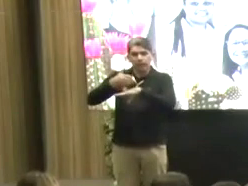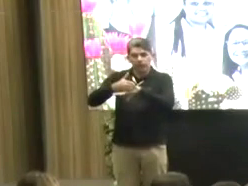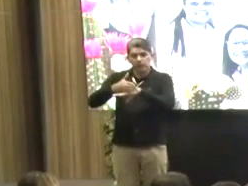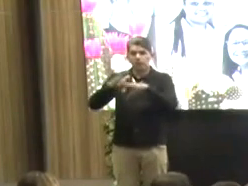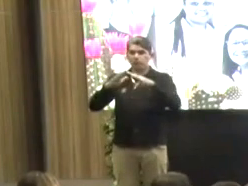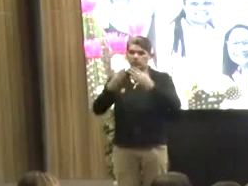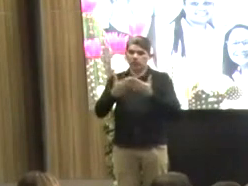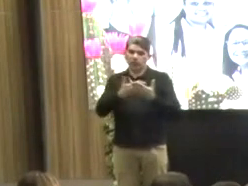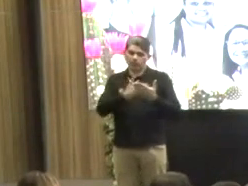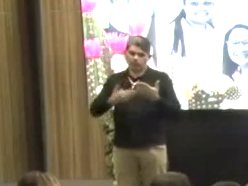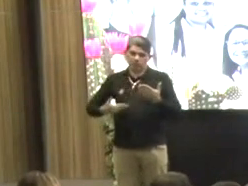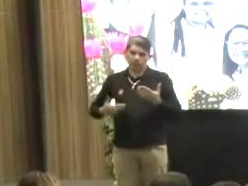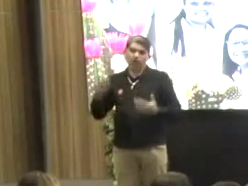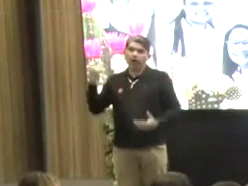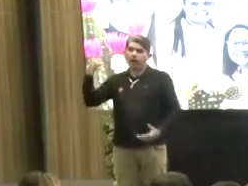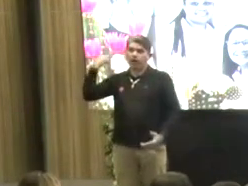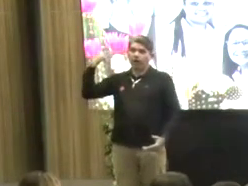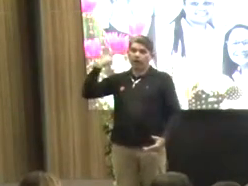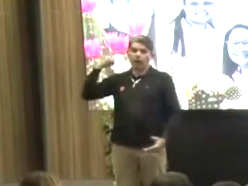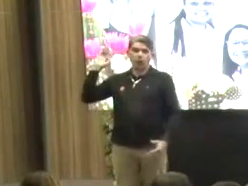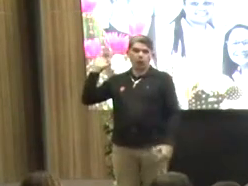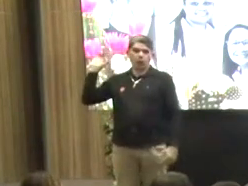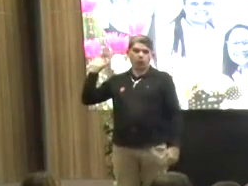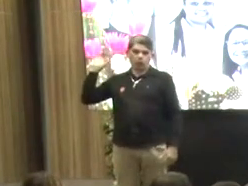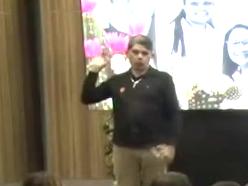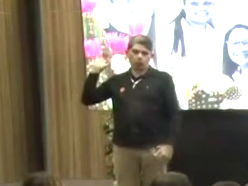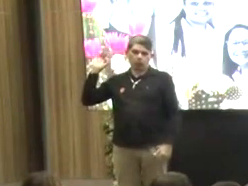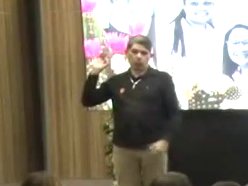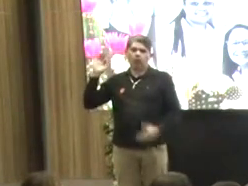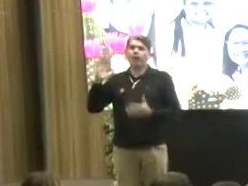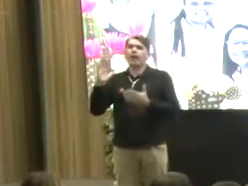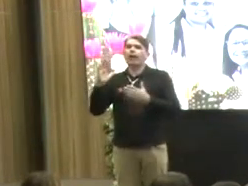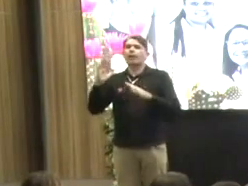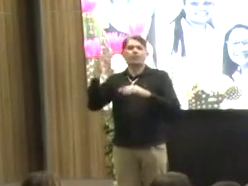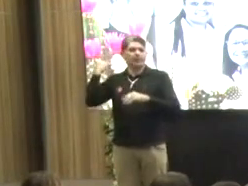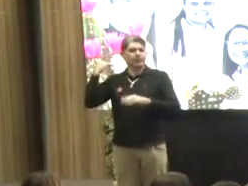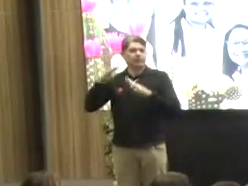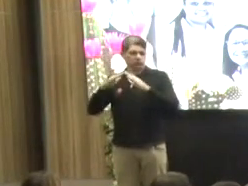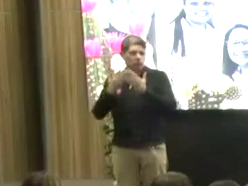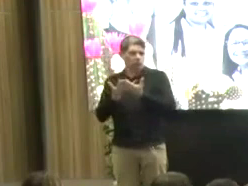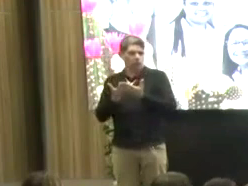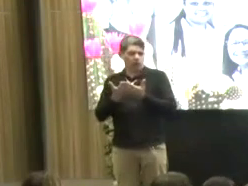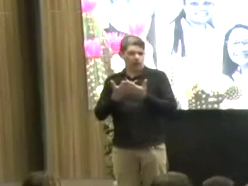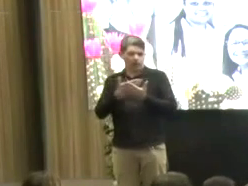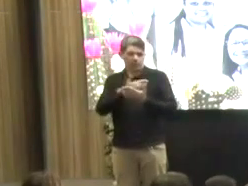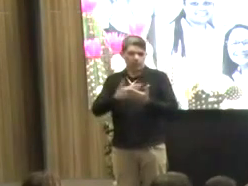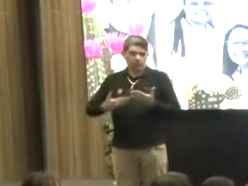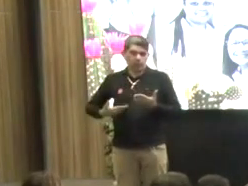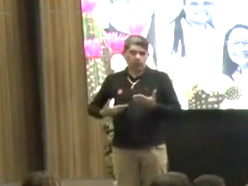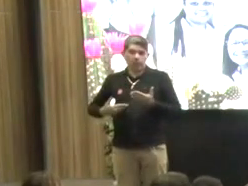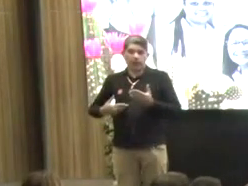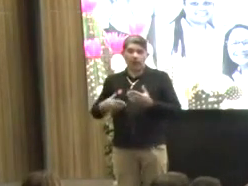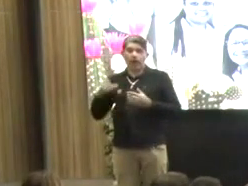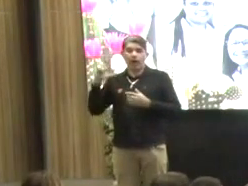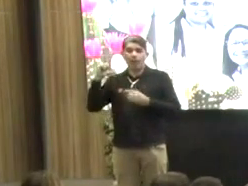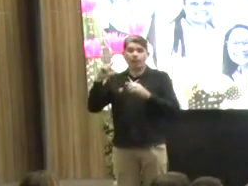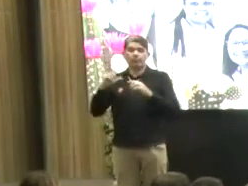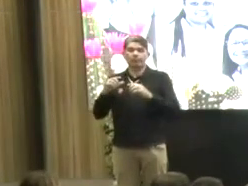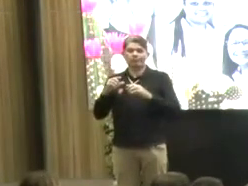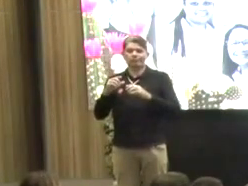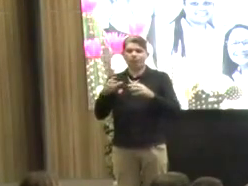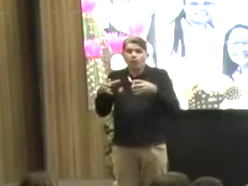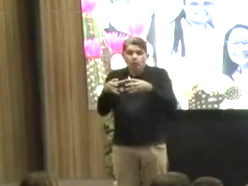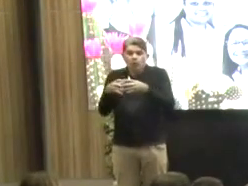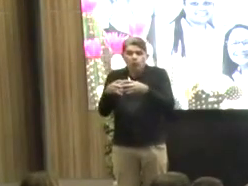nem sempre foi do público. A escola pública foi sempre de alguns que podiam acessar. Nem era de todo mundo. A